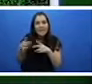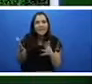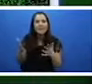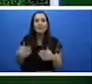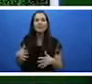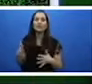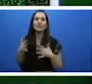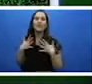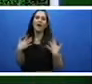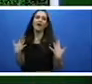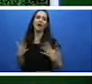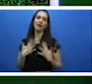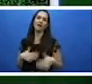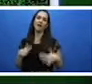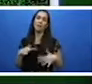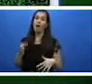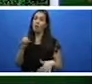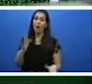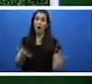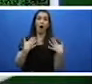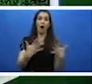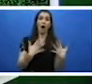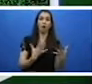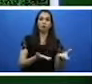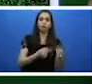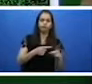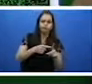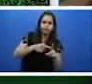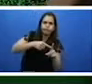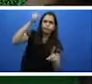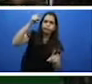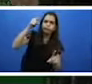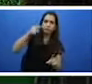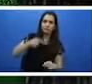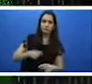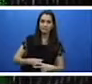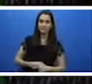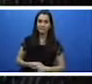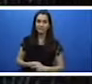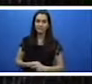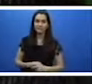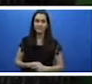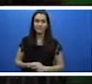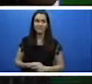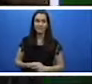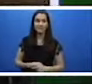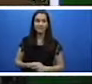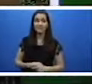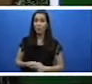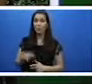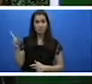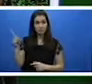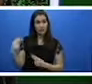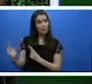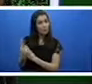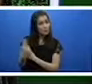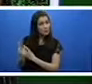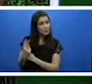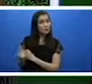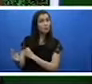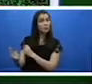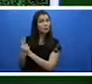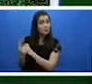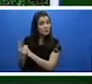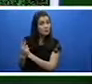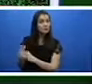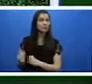a temperatura do corpo aumentar muito, tá? Então, é um mecanismo nosso de defesa, né? Para que a temperatura